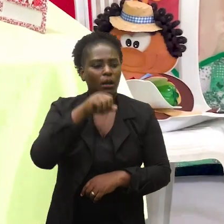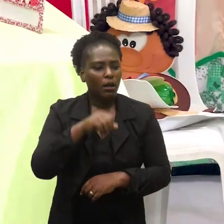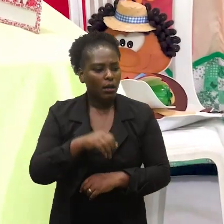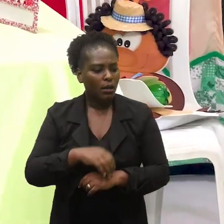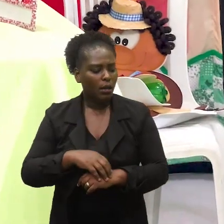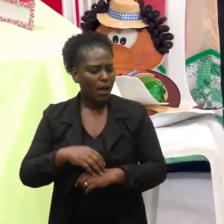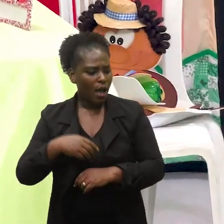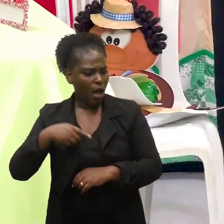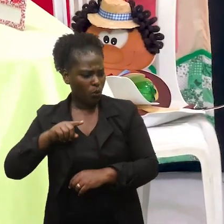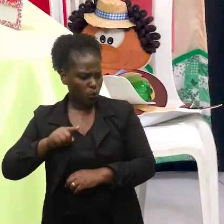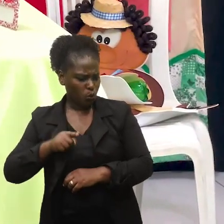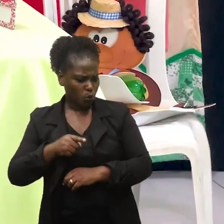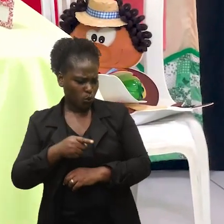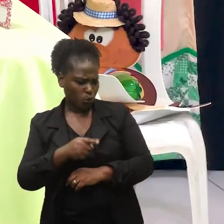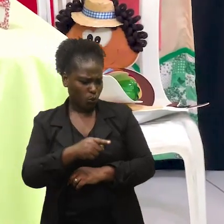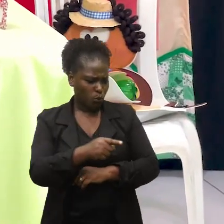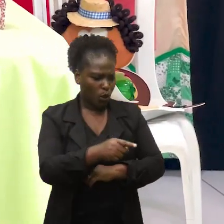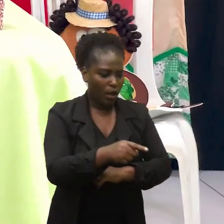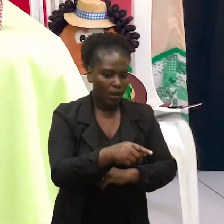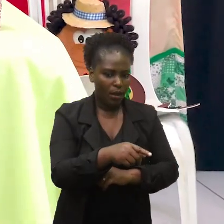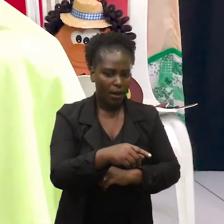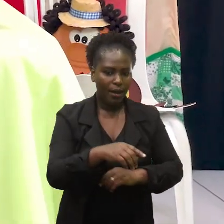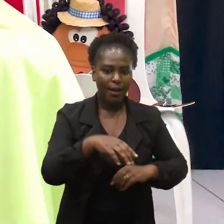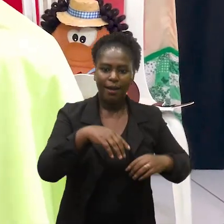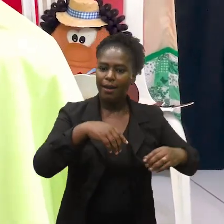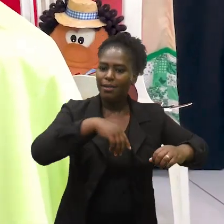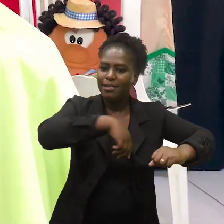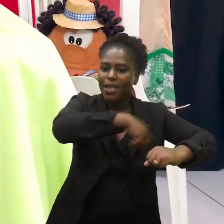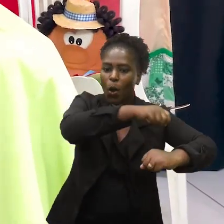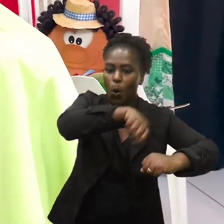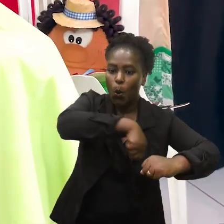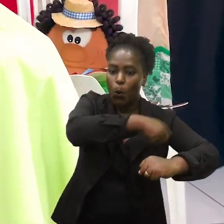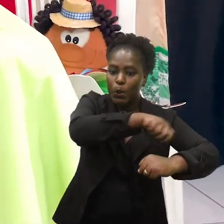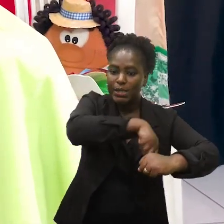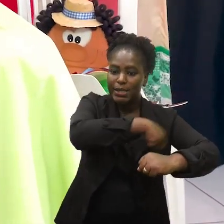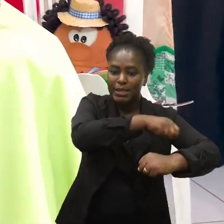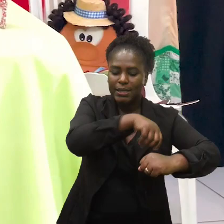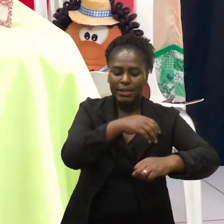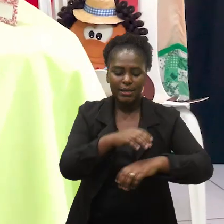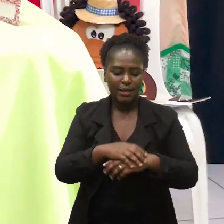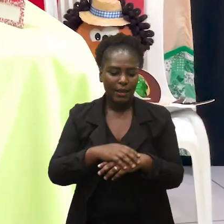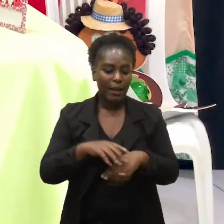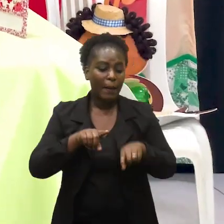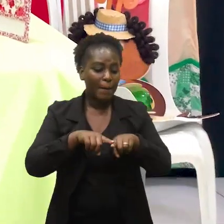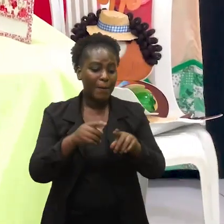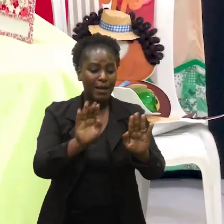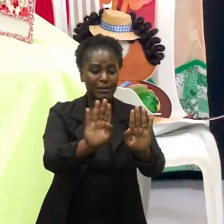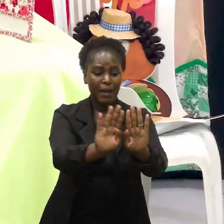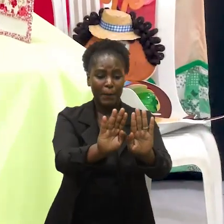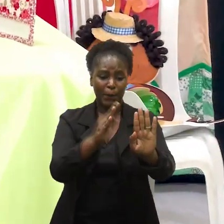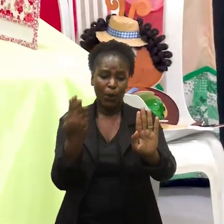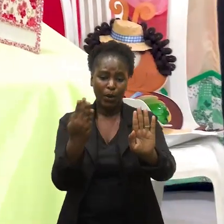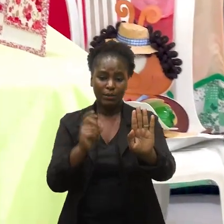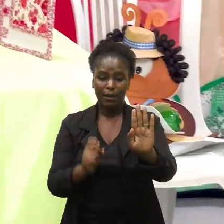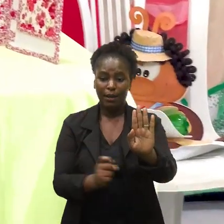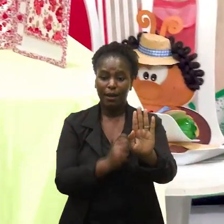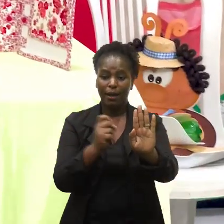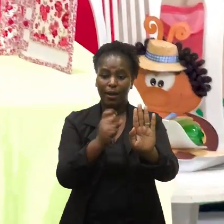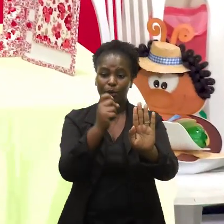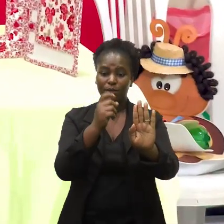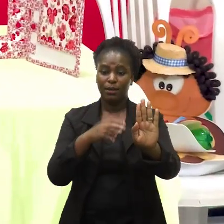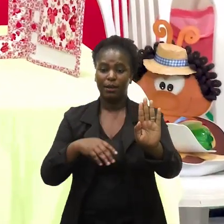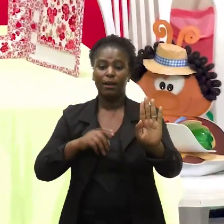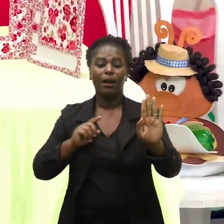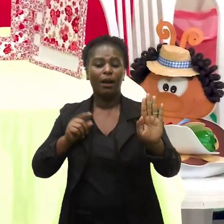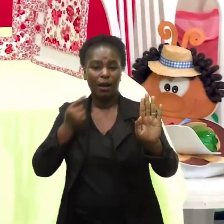a porta, porque ele era muito pequeno e não alcançava a fechadura. Aí ele